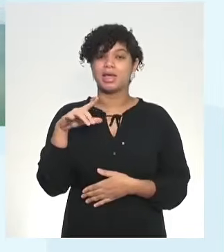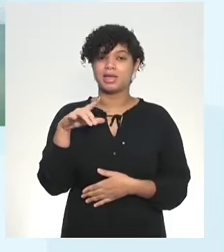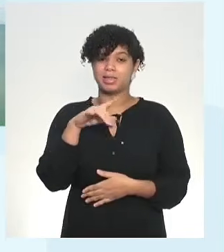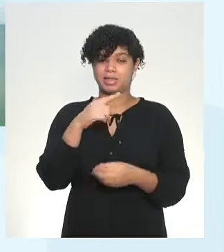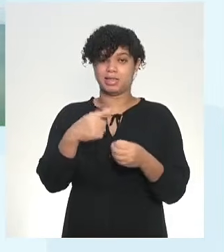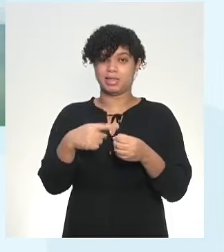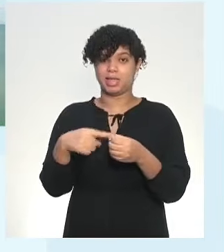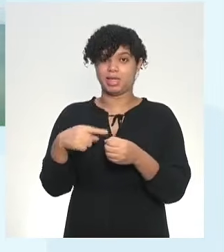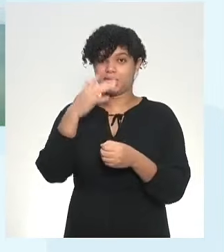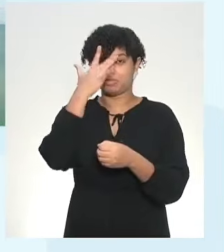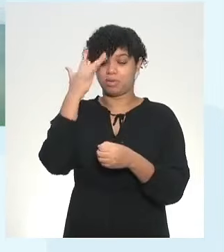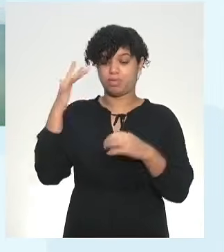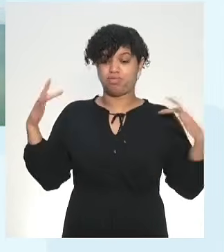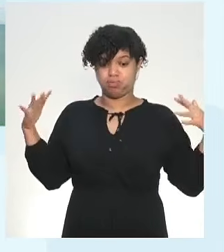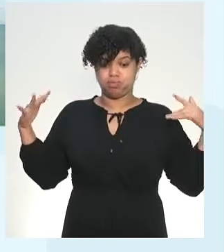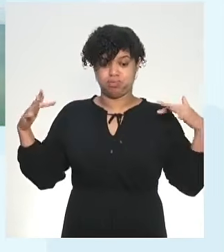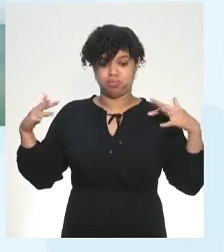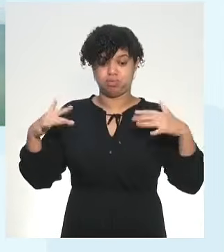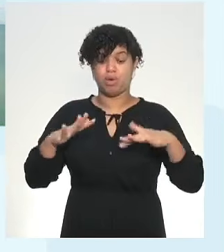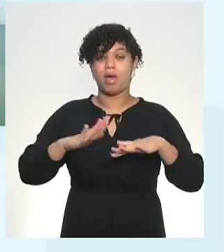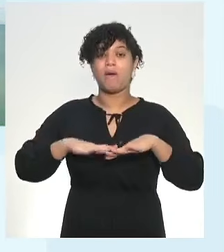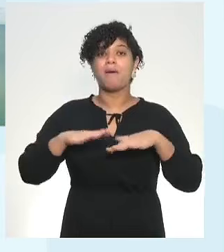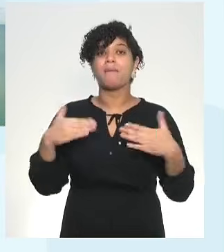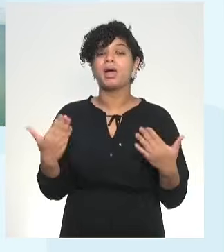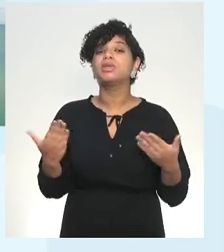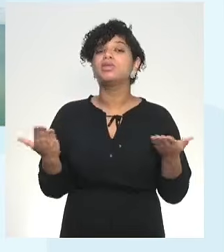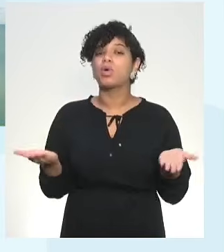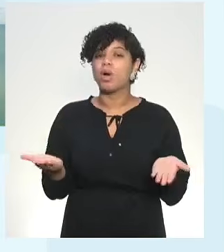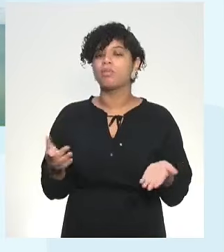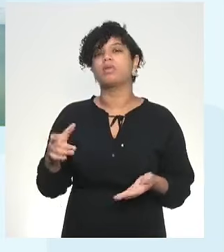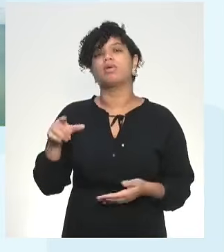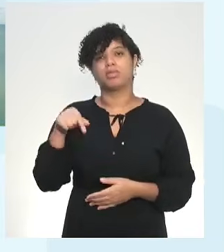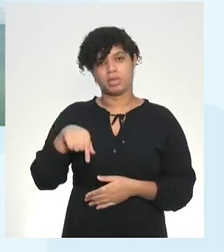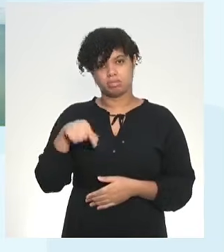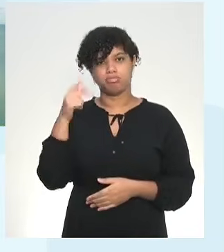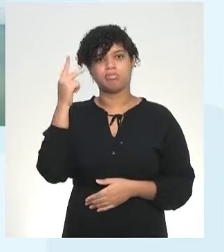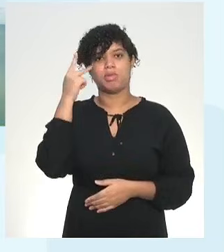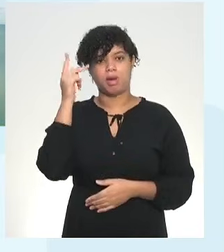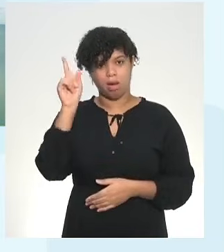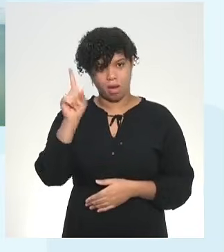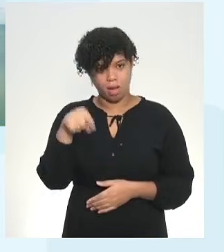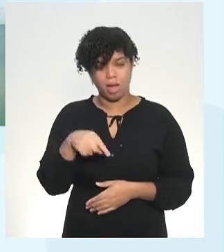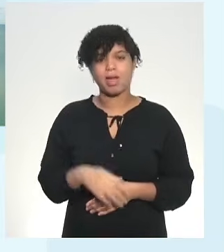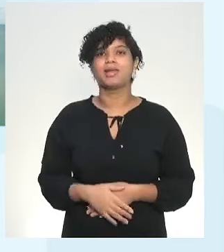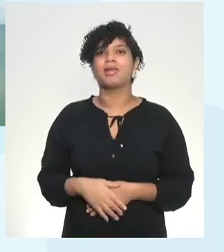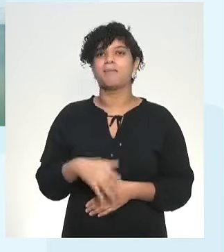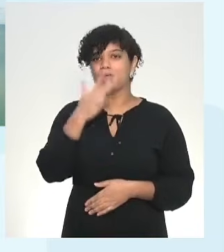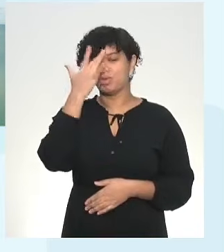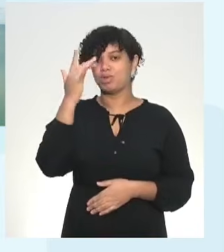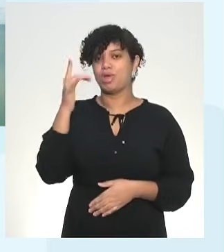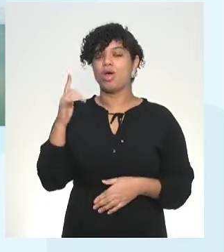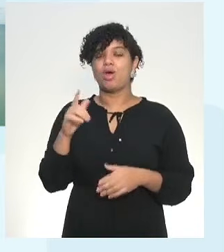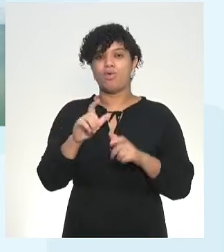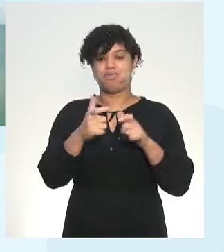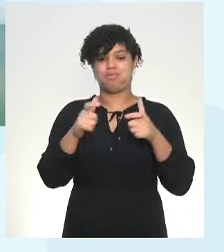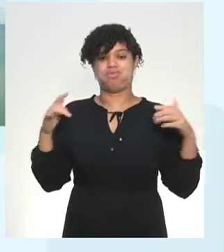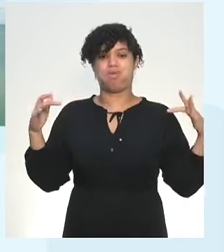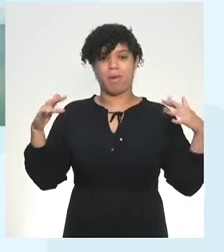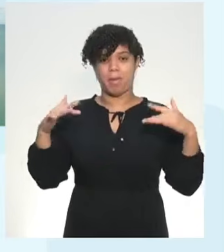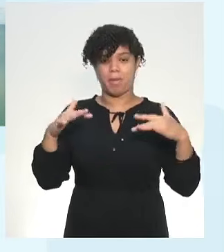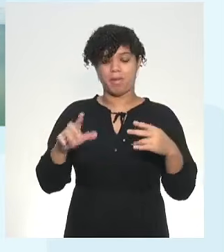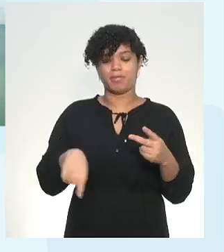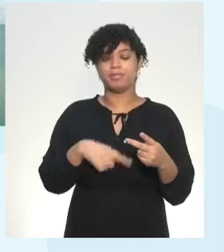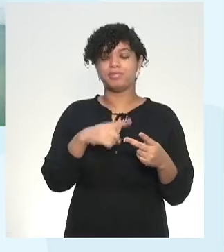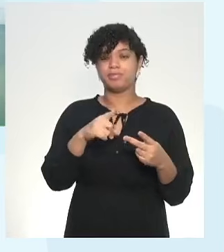Brasil. Então, o maior contingente populacional. Então, São Paulo é a maior concentração urbana do Brasil. Depois vem o Rio de